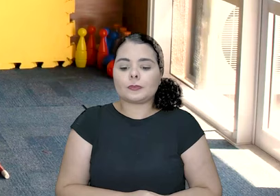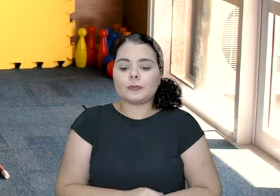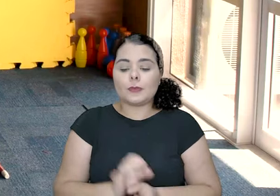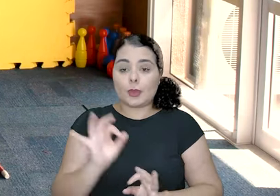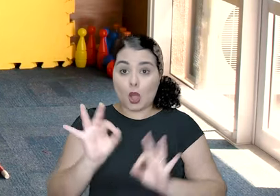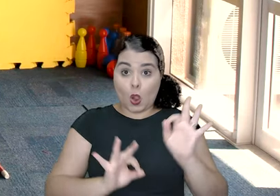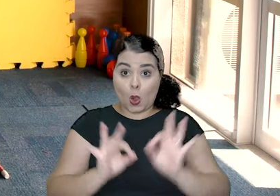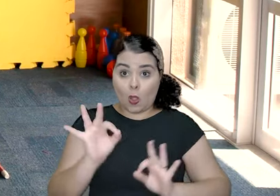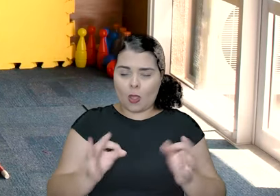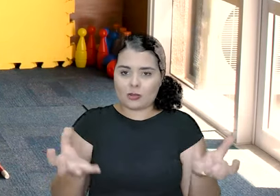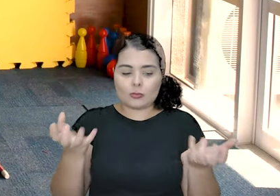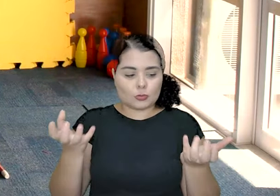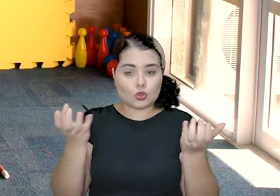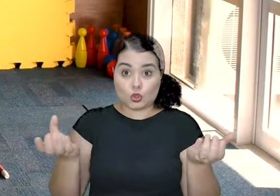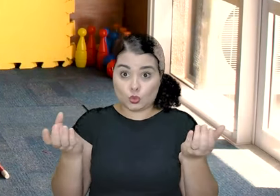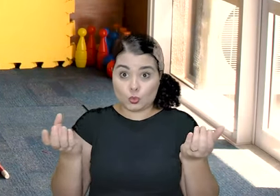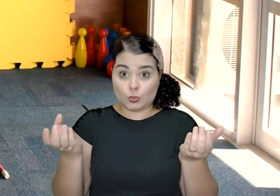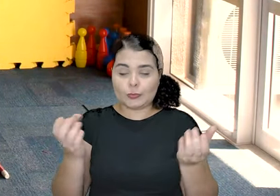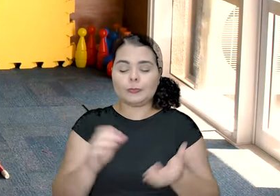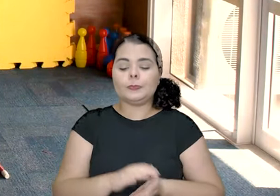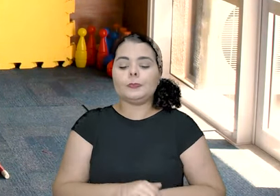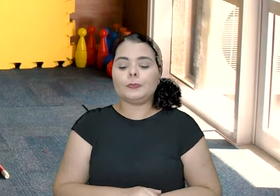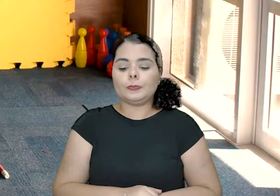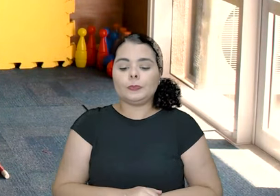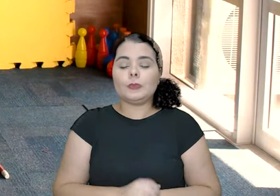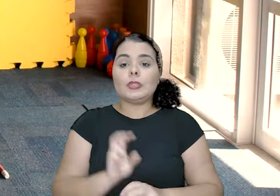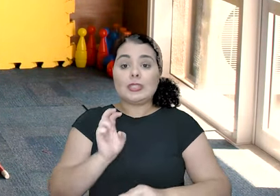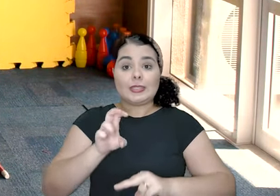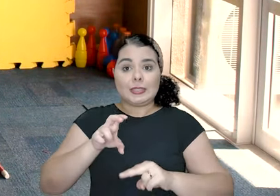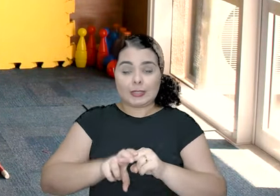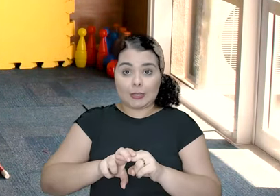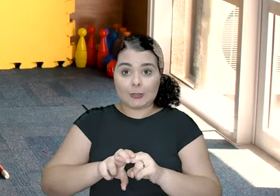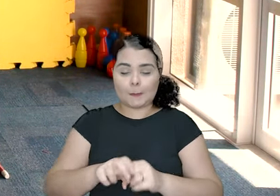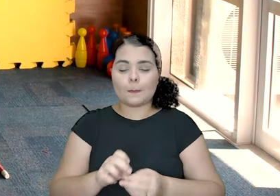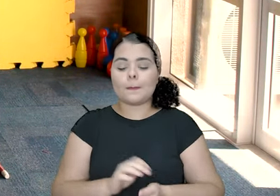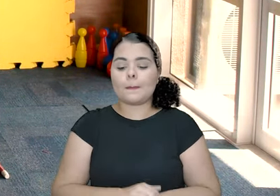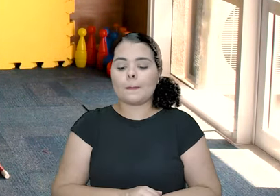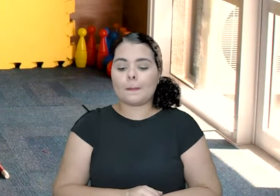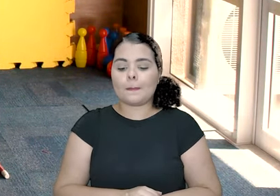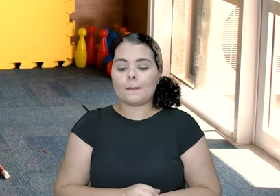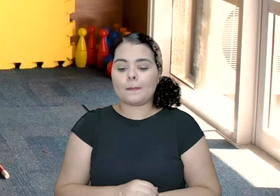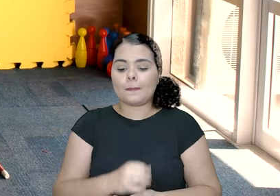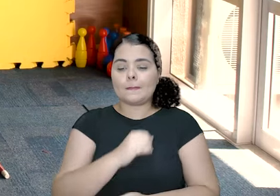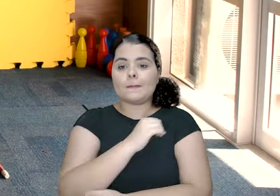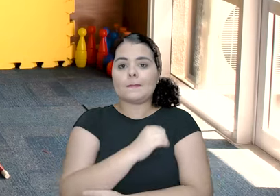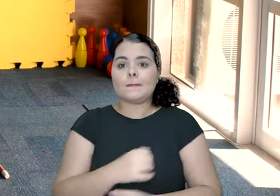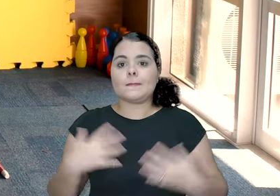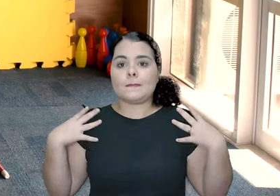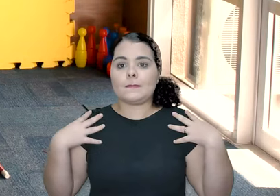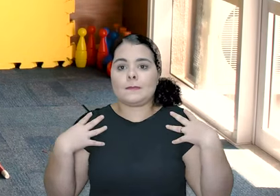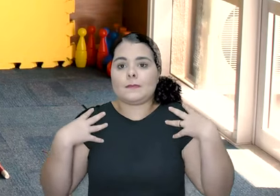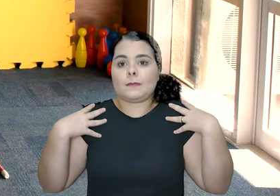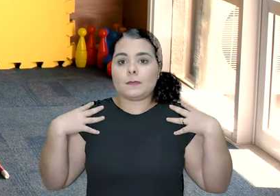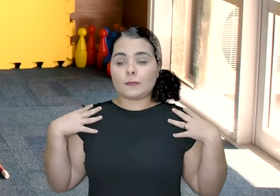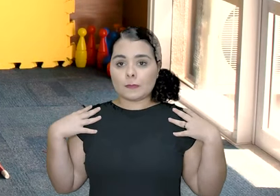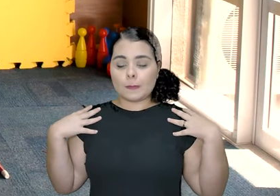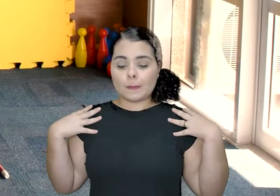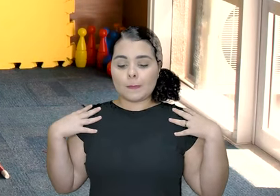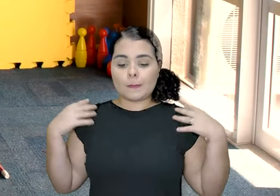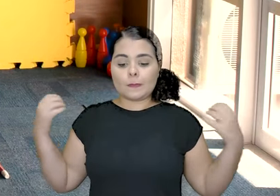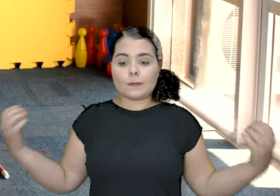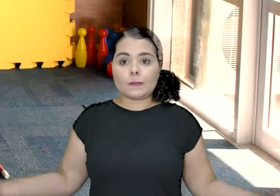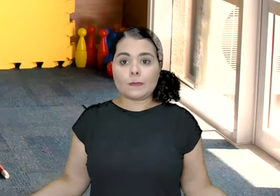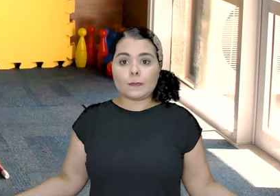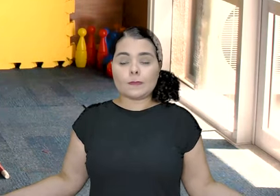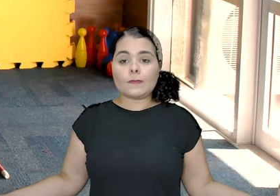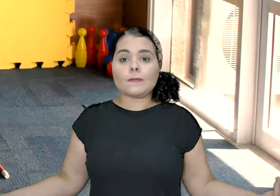Posiciona, segura bem no meio da garrafinha, sentou, gira os ombros para trás, braços ao longo do